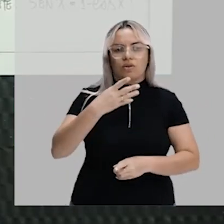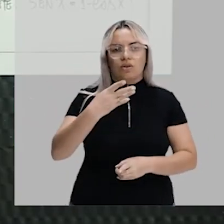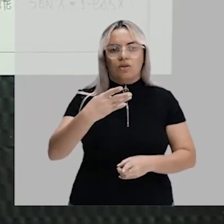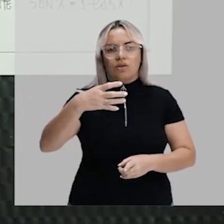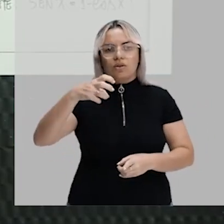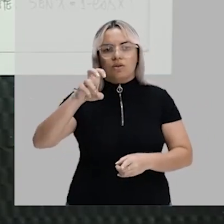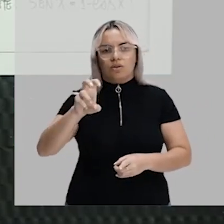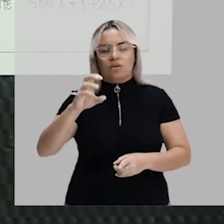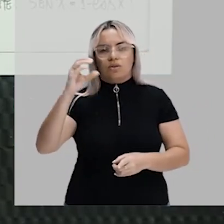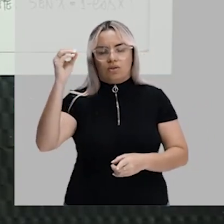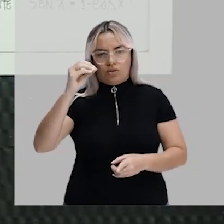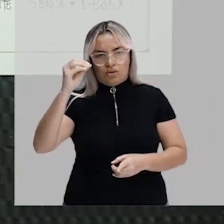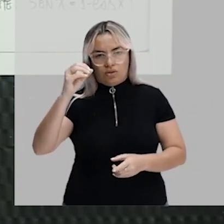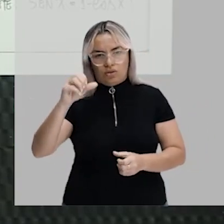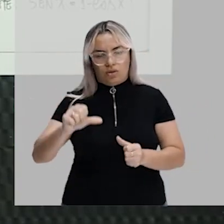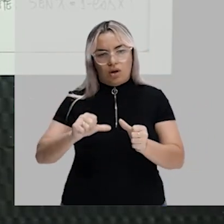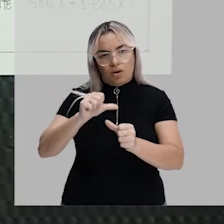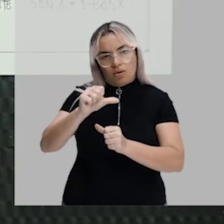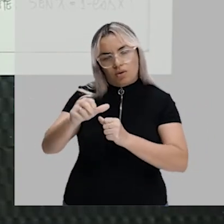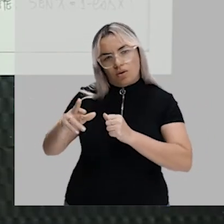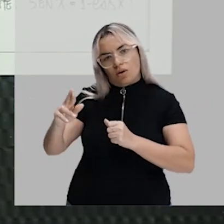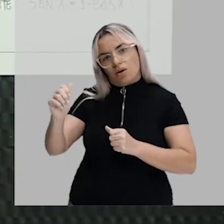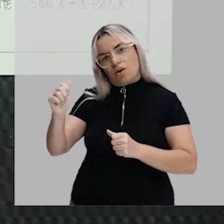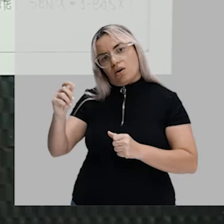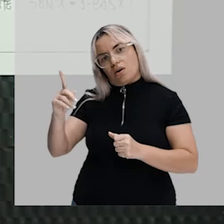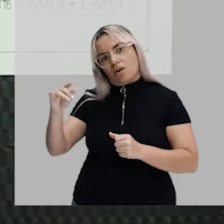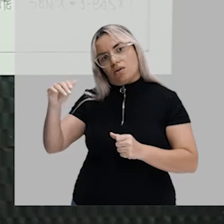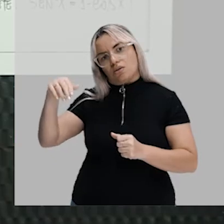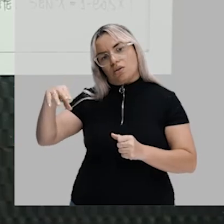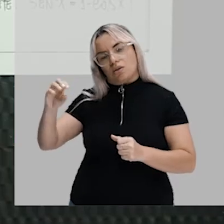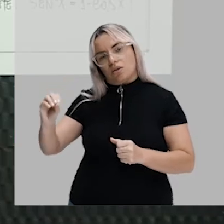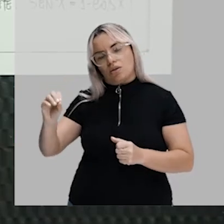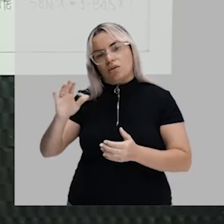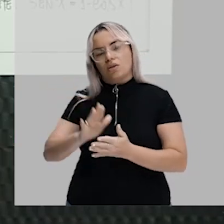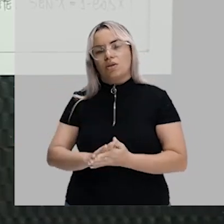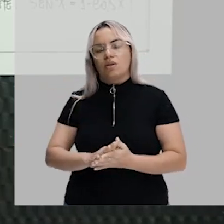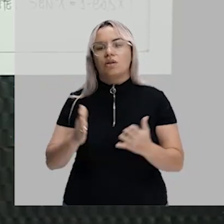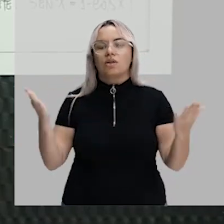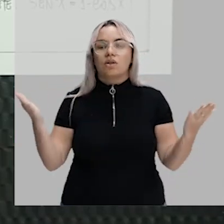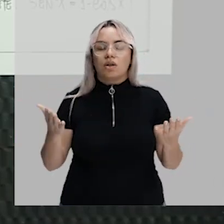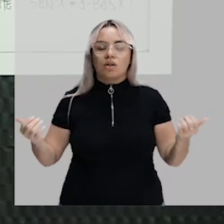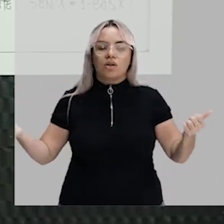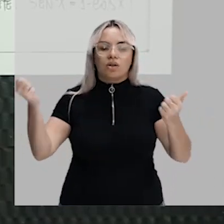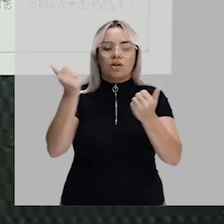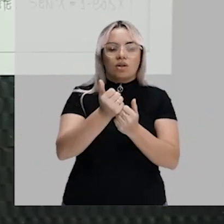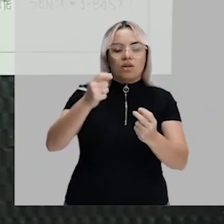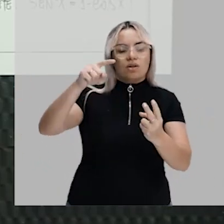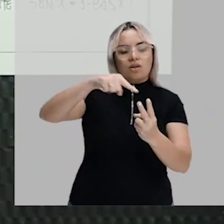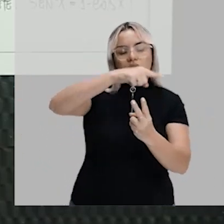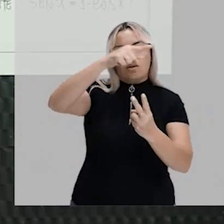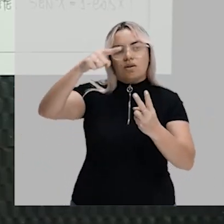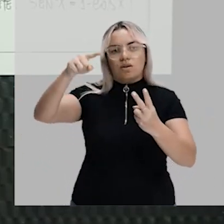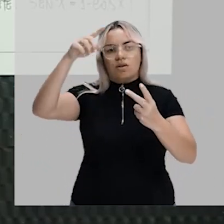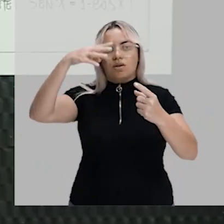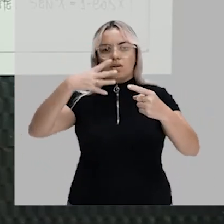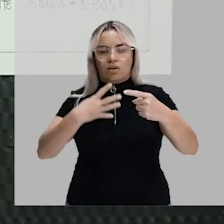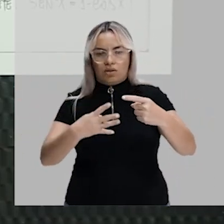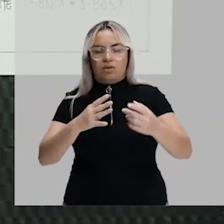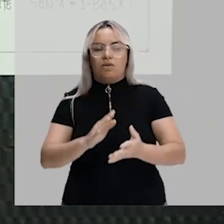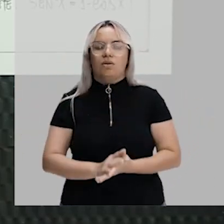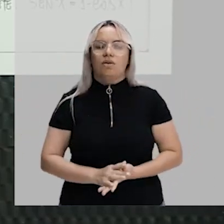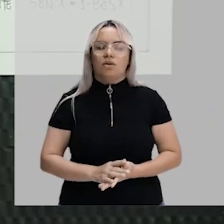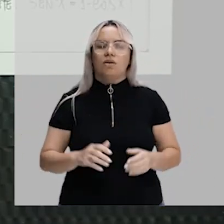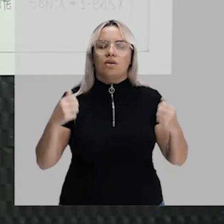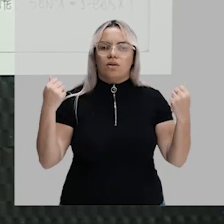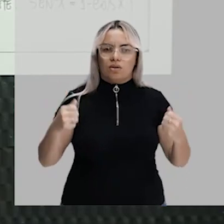sobre 4 Lembrando que a gente já teve uma aula aqui de transformar de grau para radiando e radiando para grau lá no começo tá então